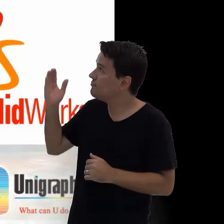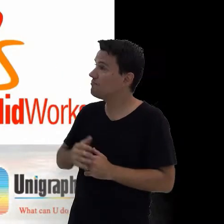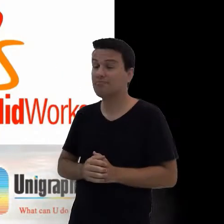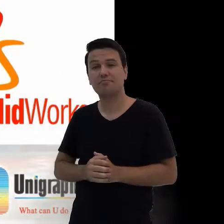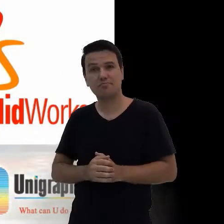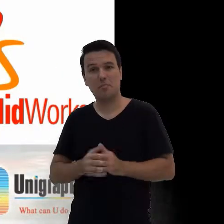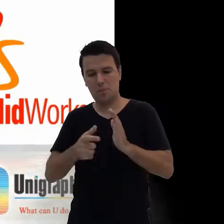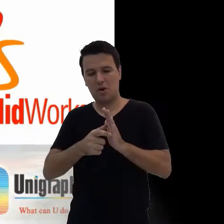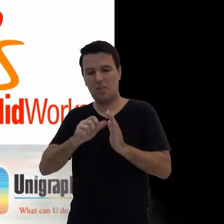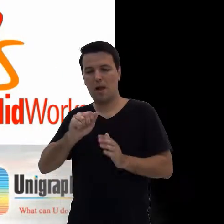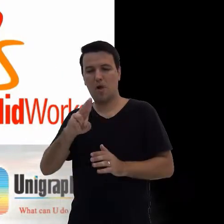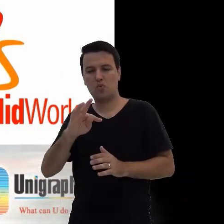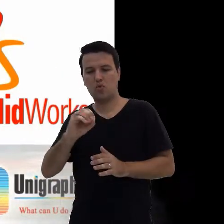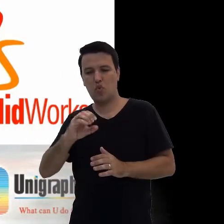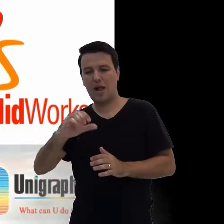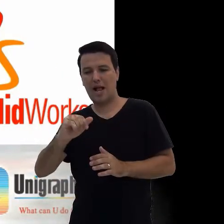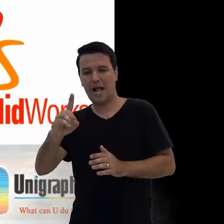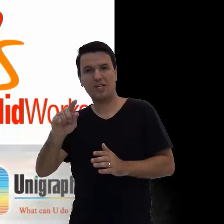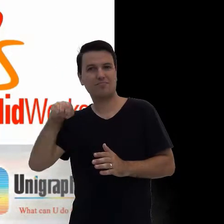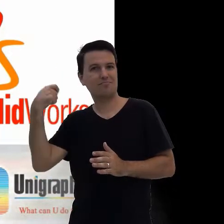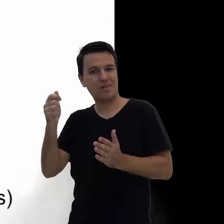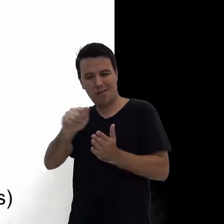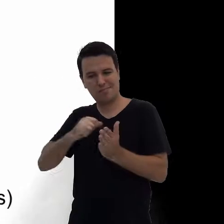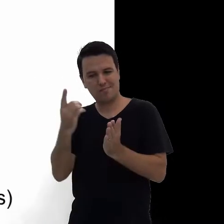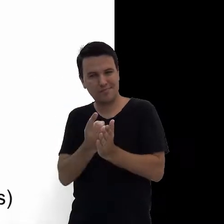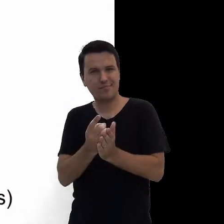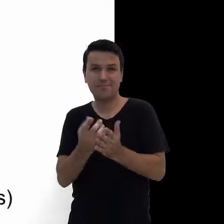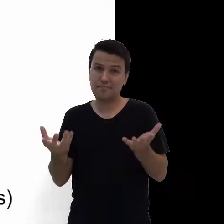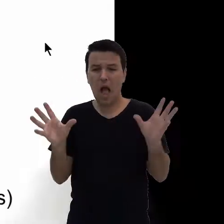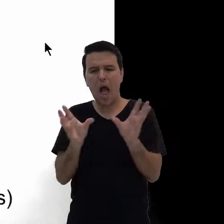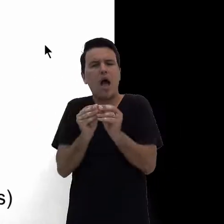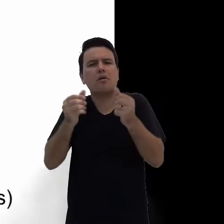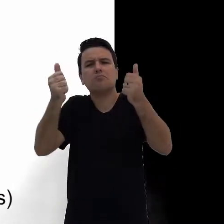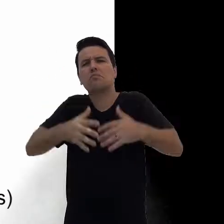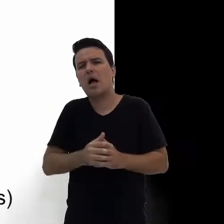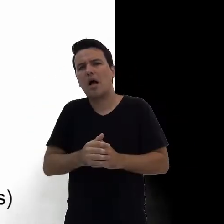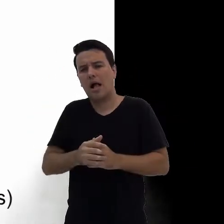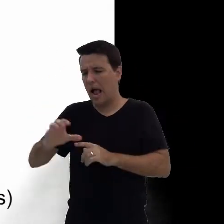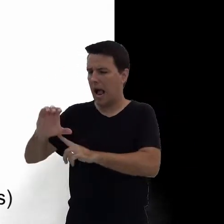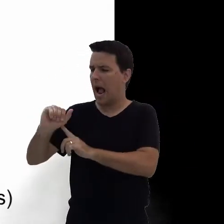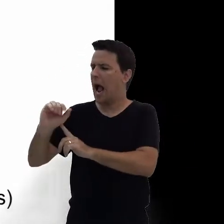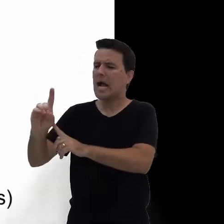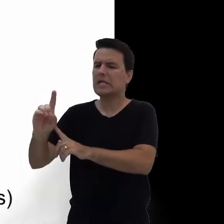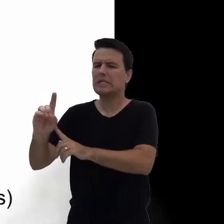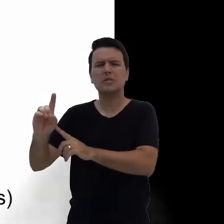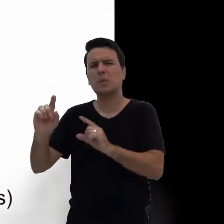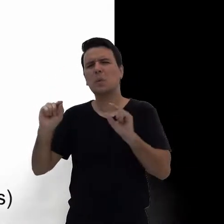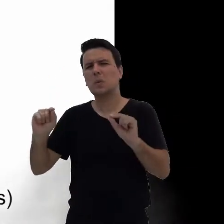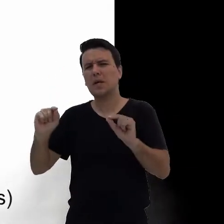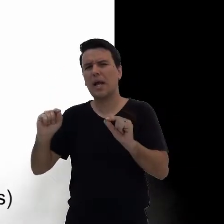esse aqui é o AutoCAD. Então, resumindo, CAD